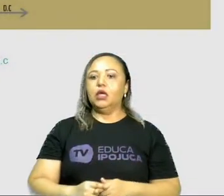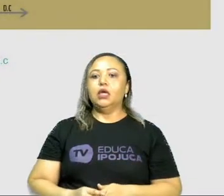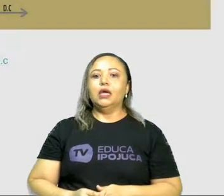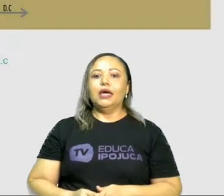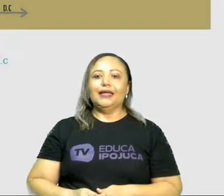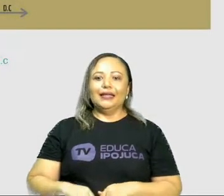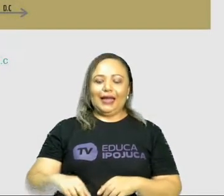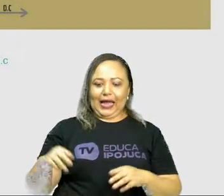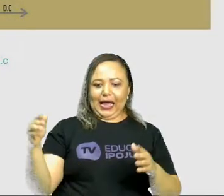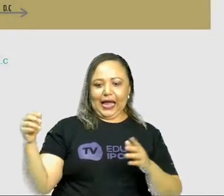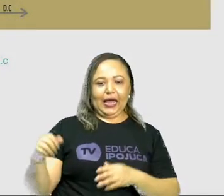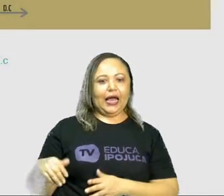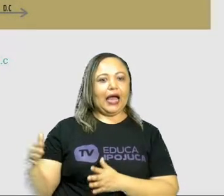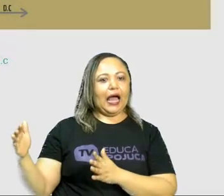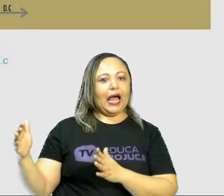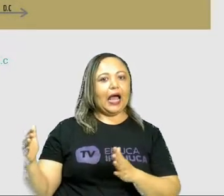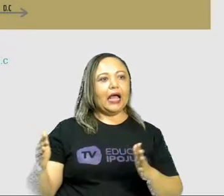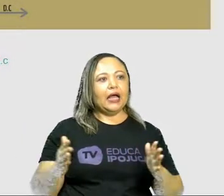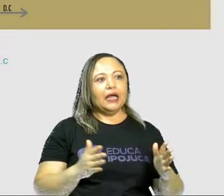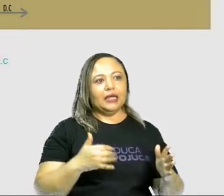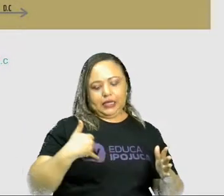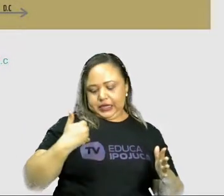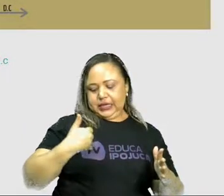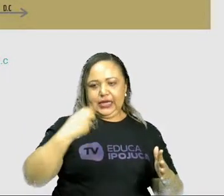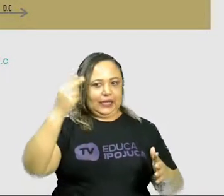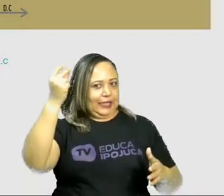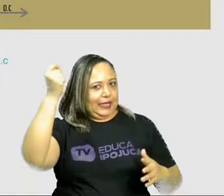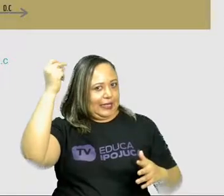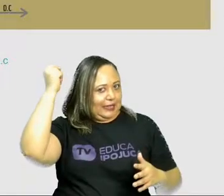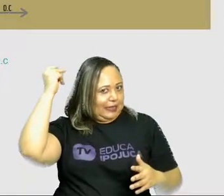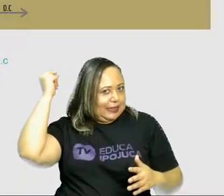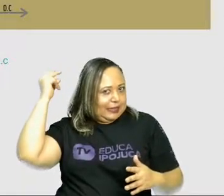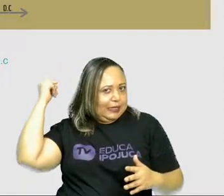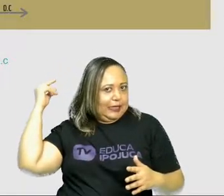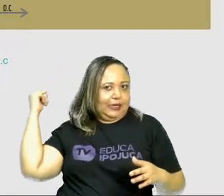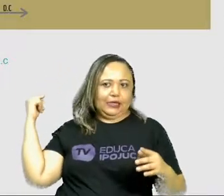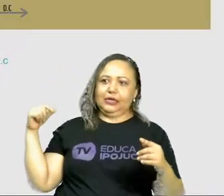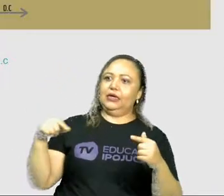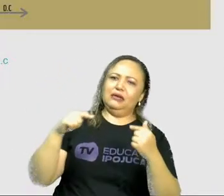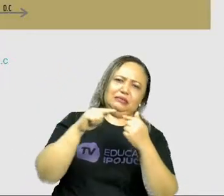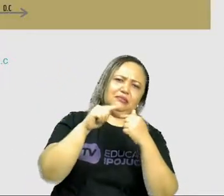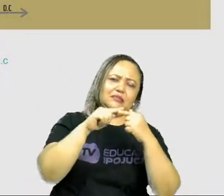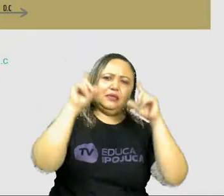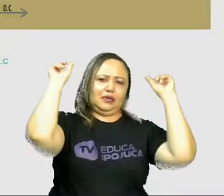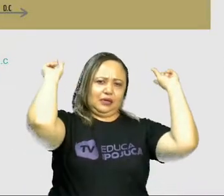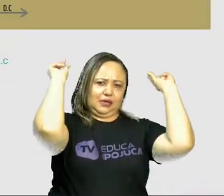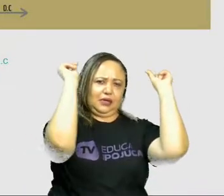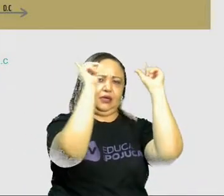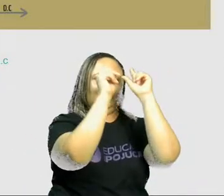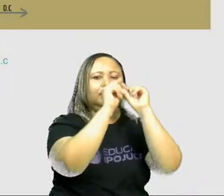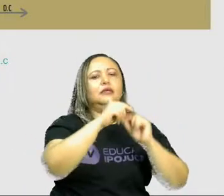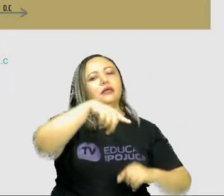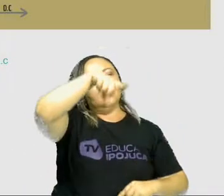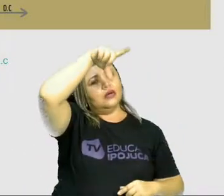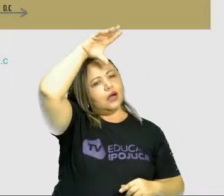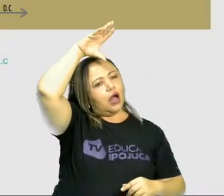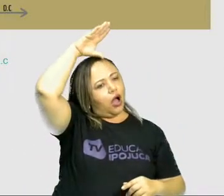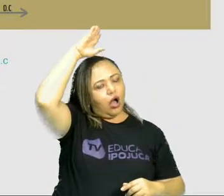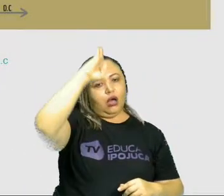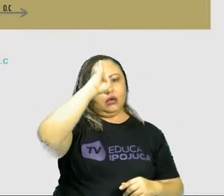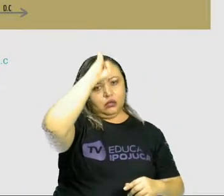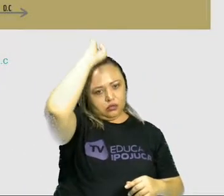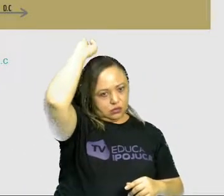Idade Antiga né da clássica da Grécia Roma vigie